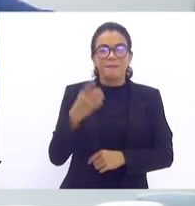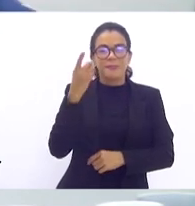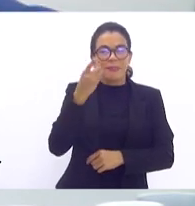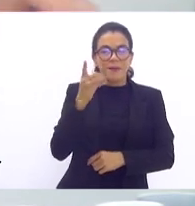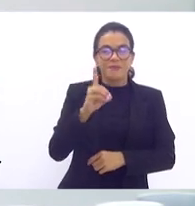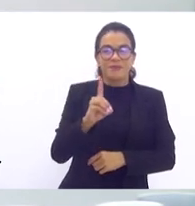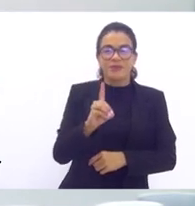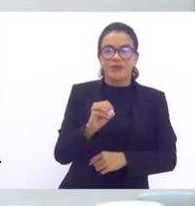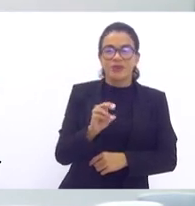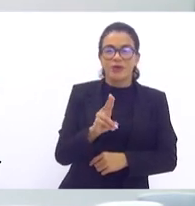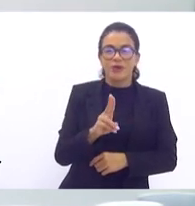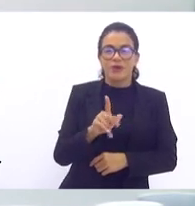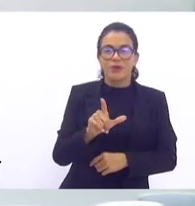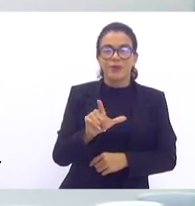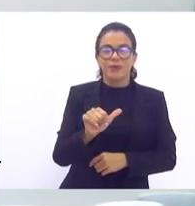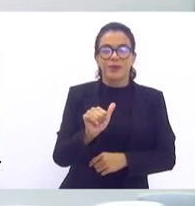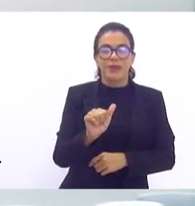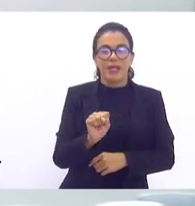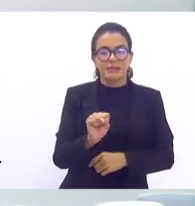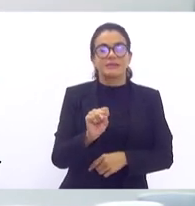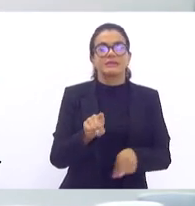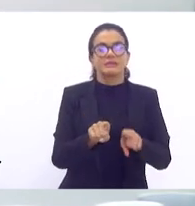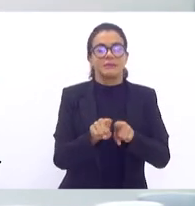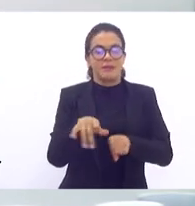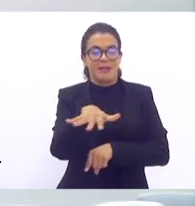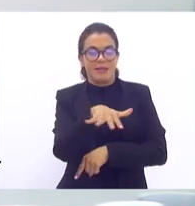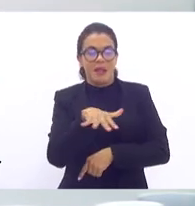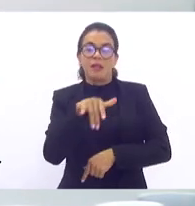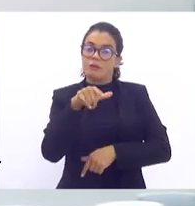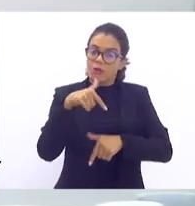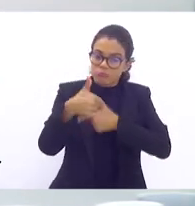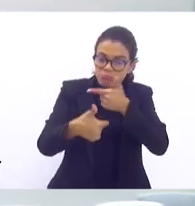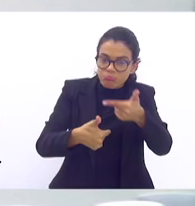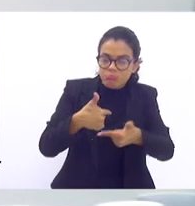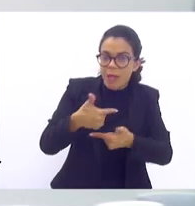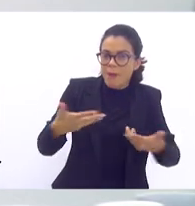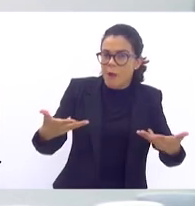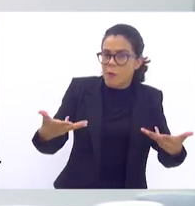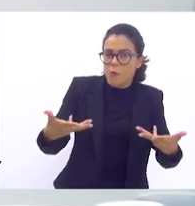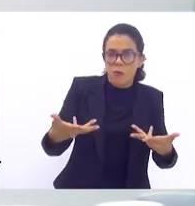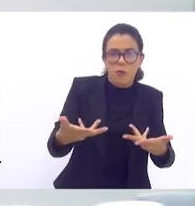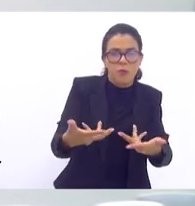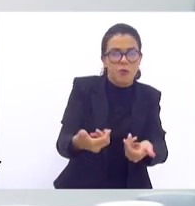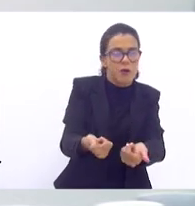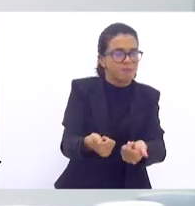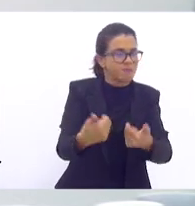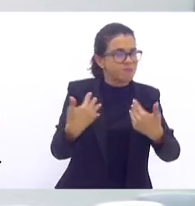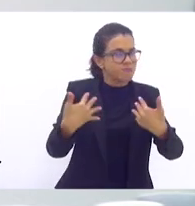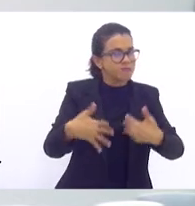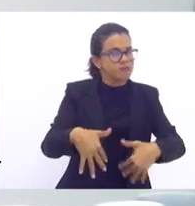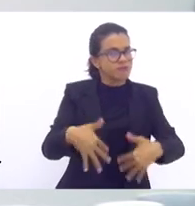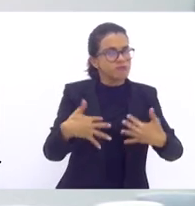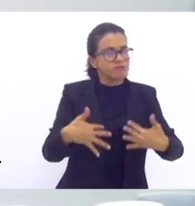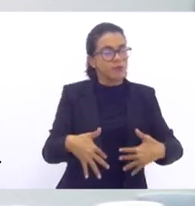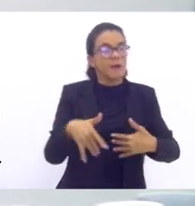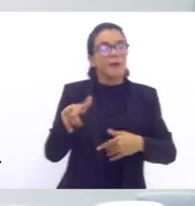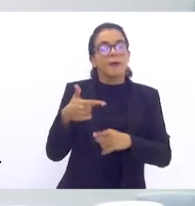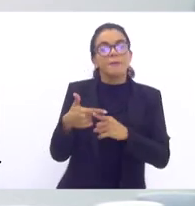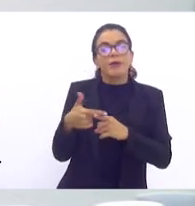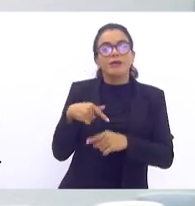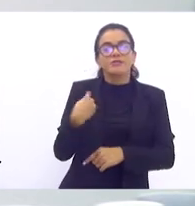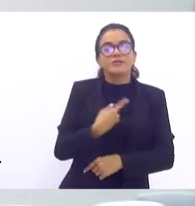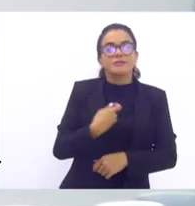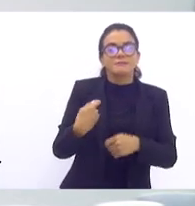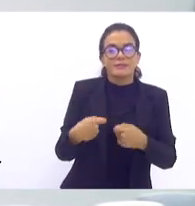Douglas que também nessa nessa área tem feito um trabalho de ponta excepcional como a qualidade excepcional o que a gente precisa